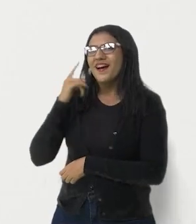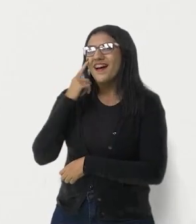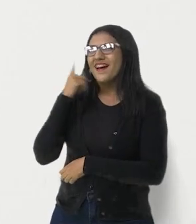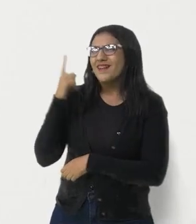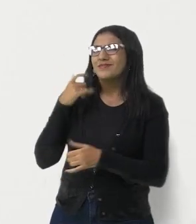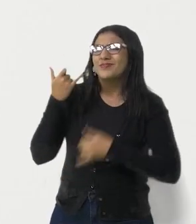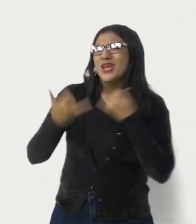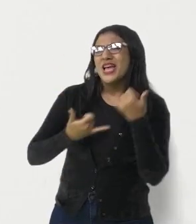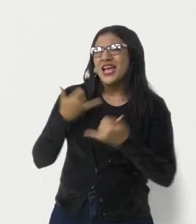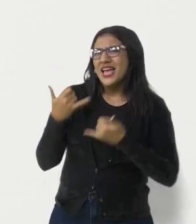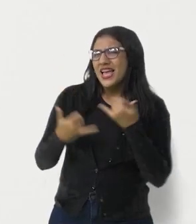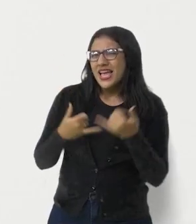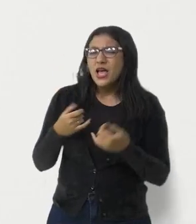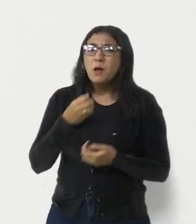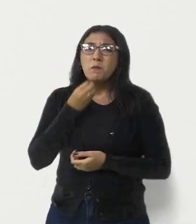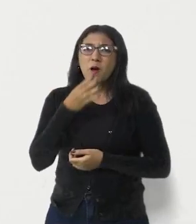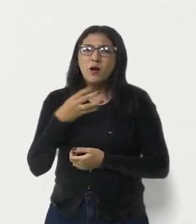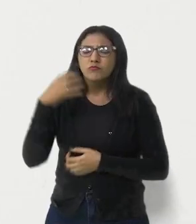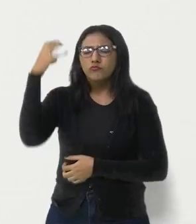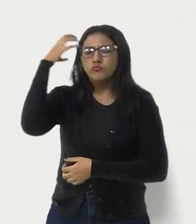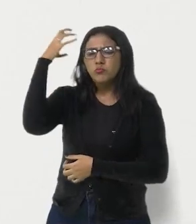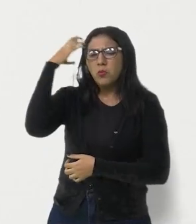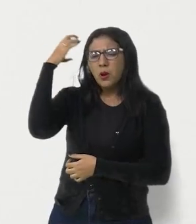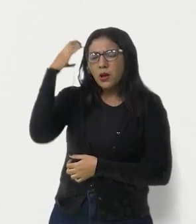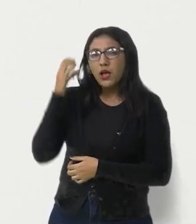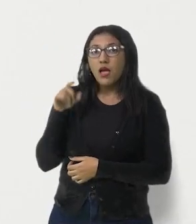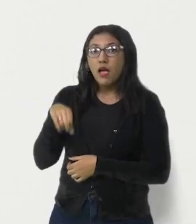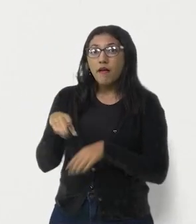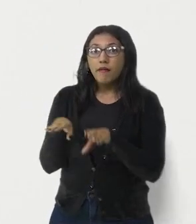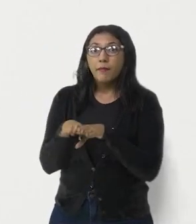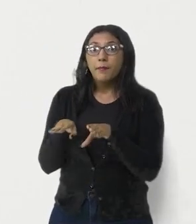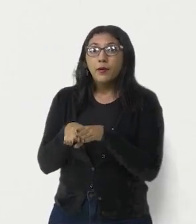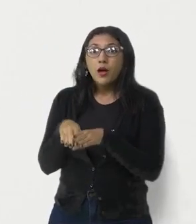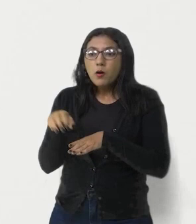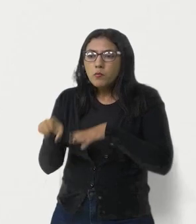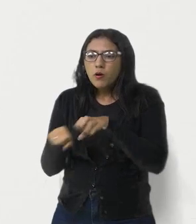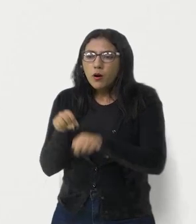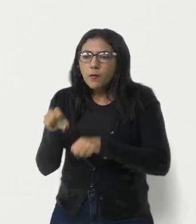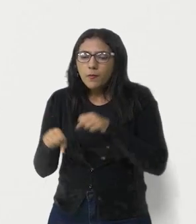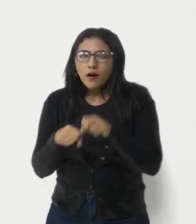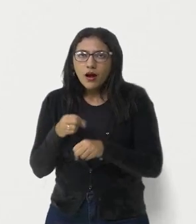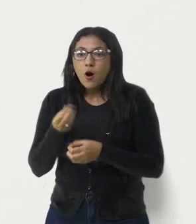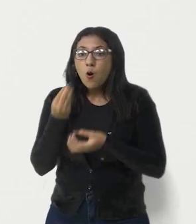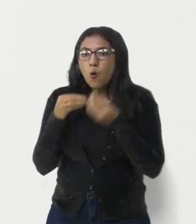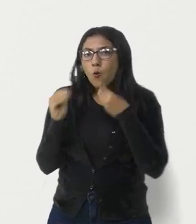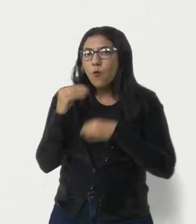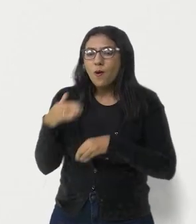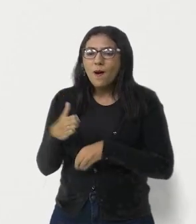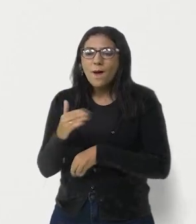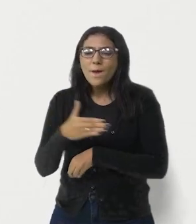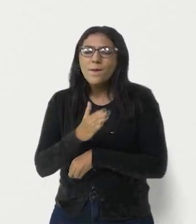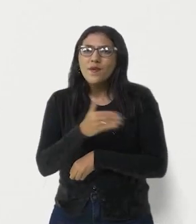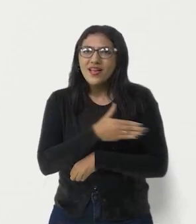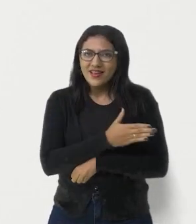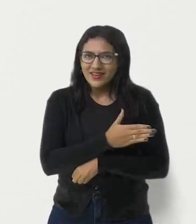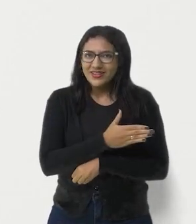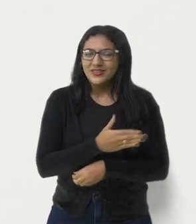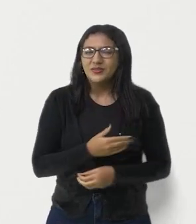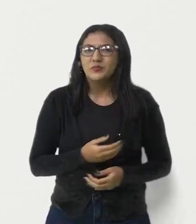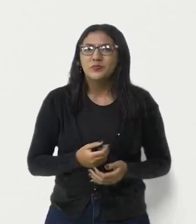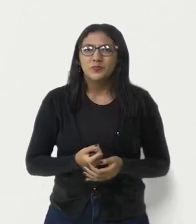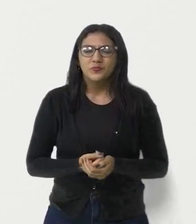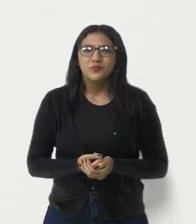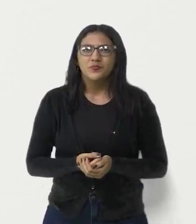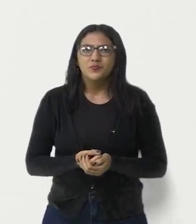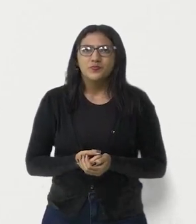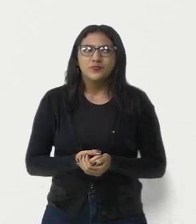também, pode ser utilizado para tomar banho, é da onde que ele retira também parte da sua comida, né, a pesca.